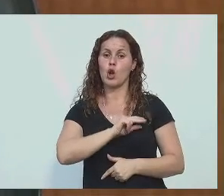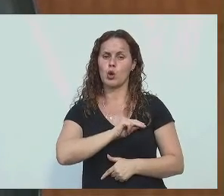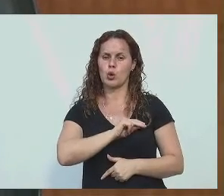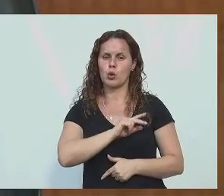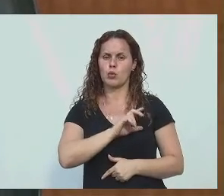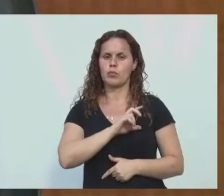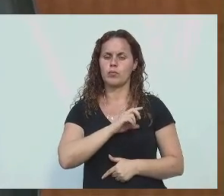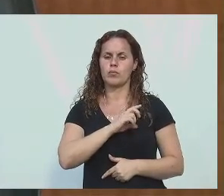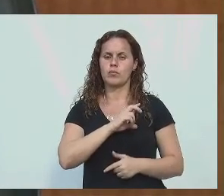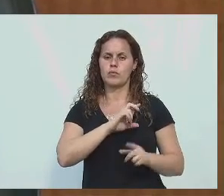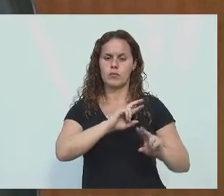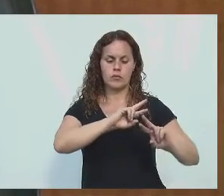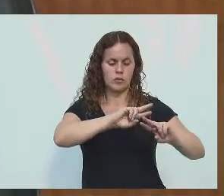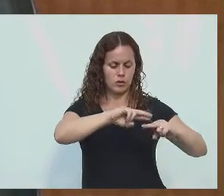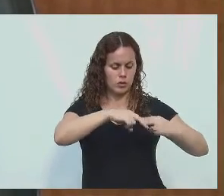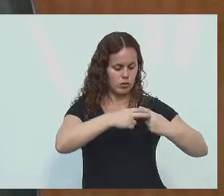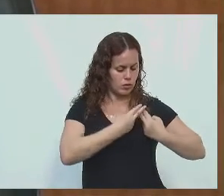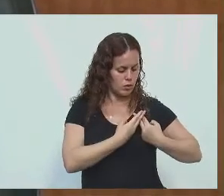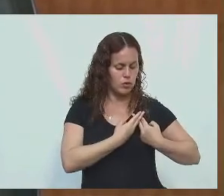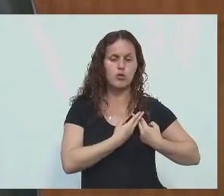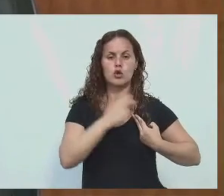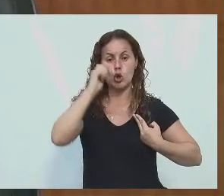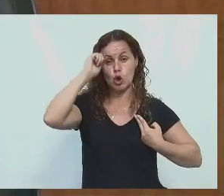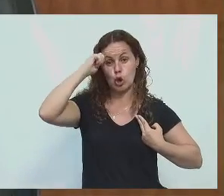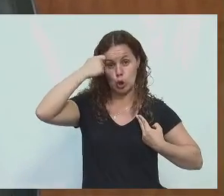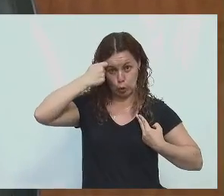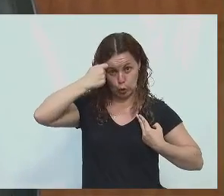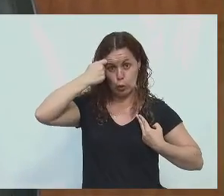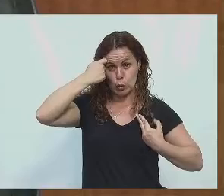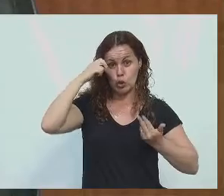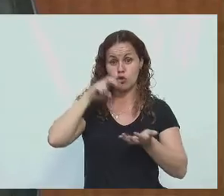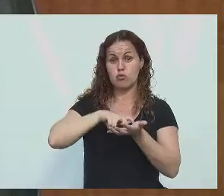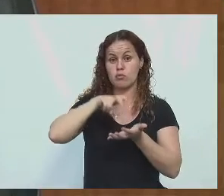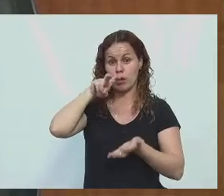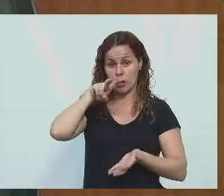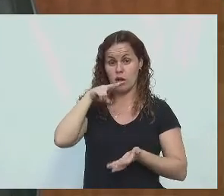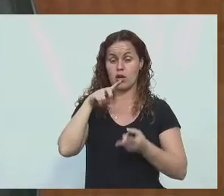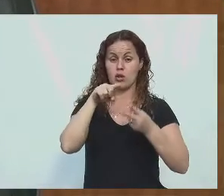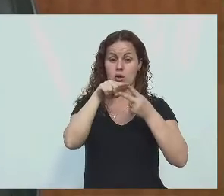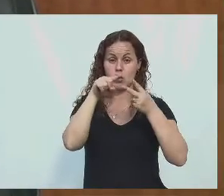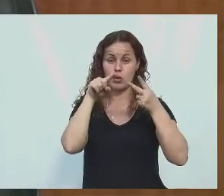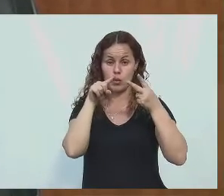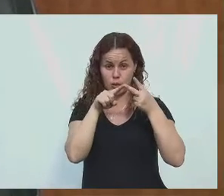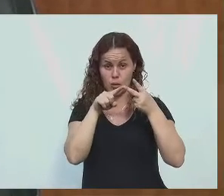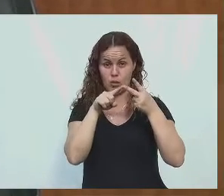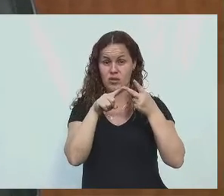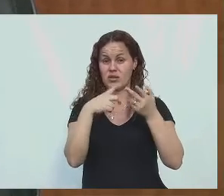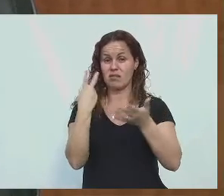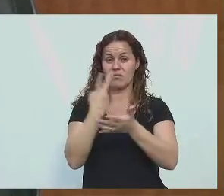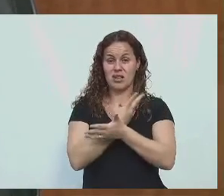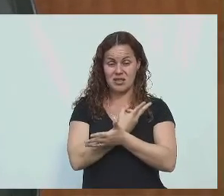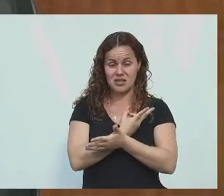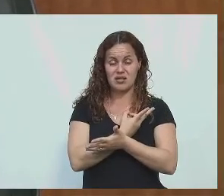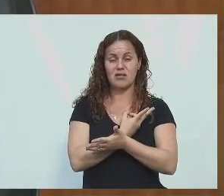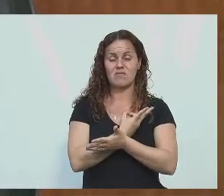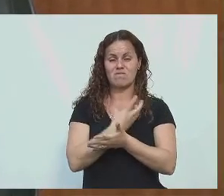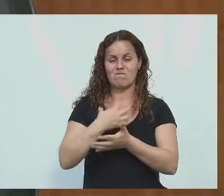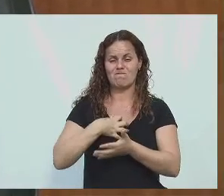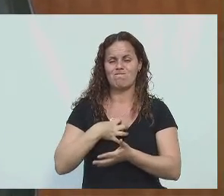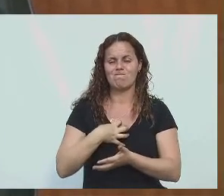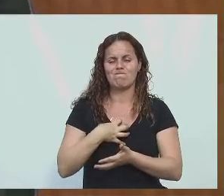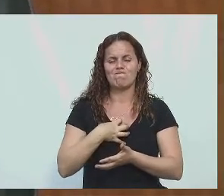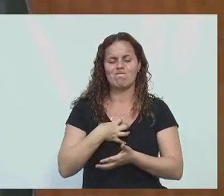acordado, assistindo lá o noticiário pela manhã, a respeito de dois fatos que, para mim, chocou muito, né, até